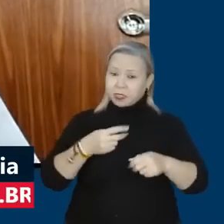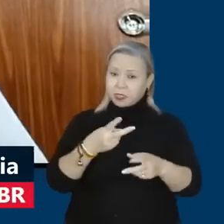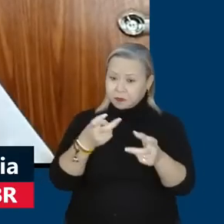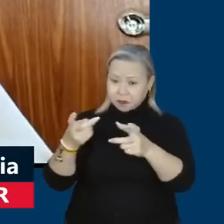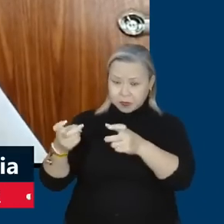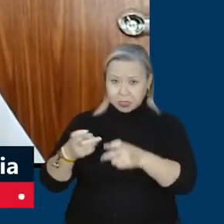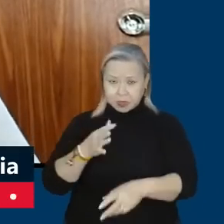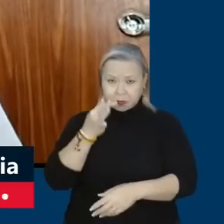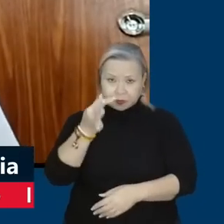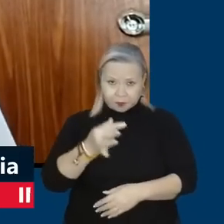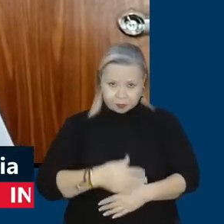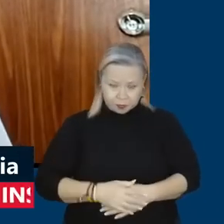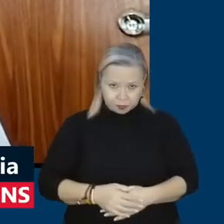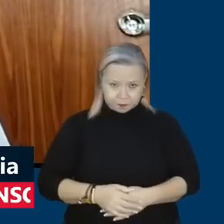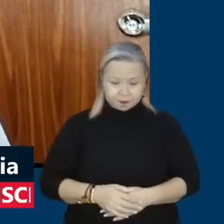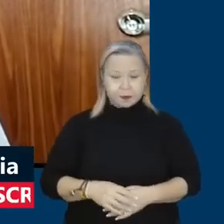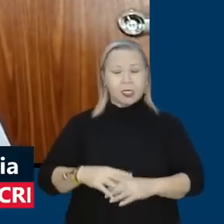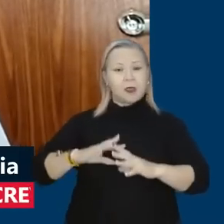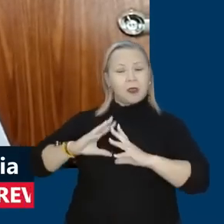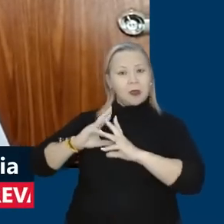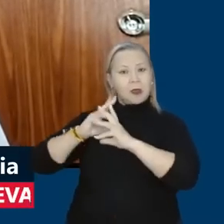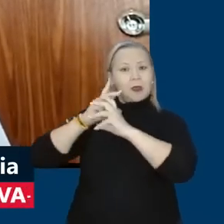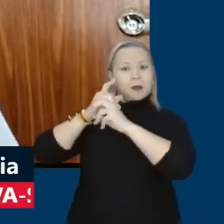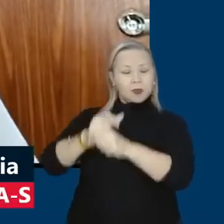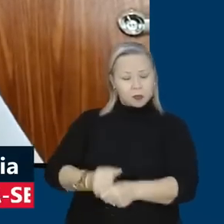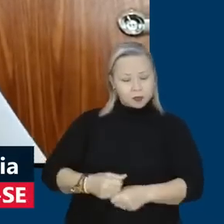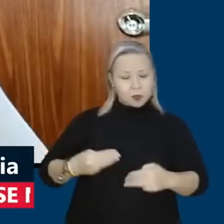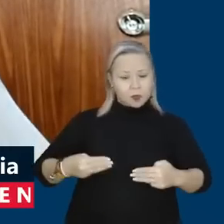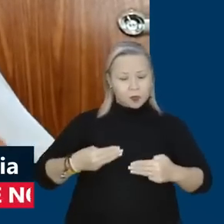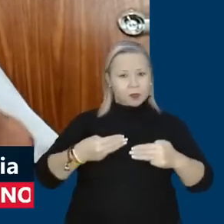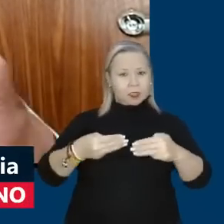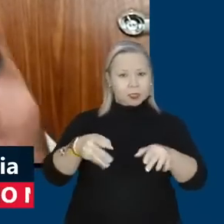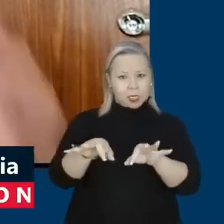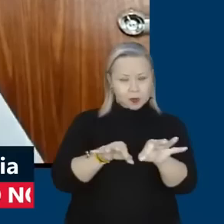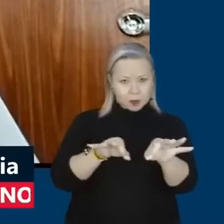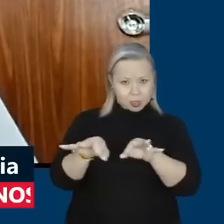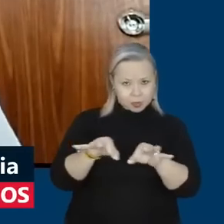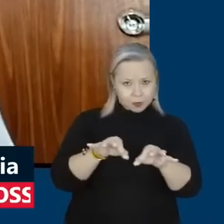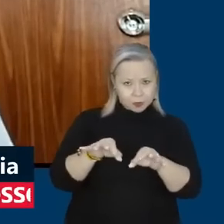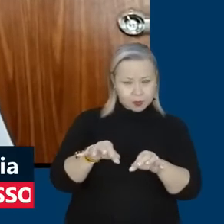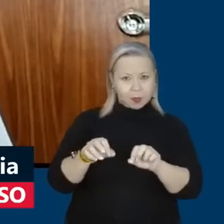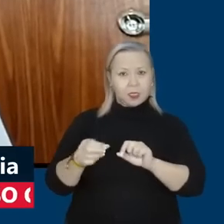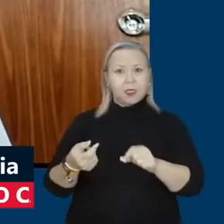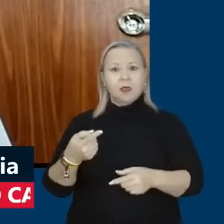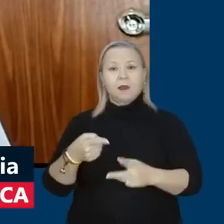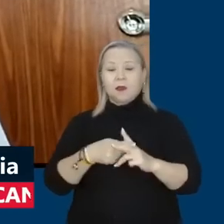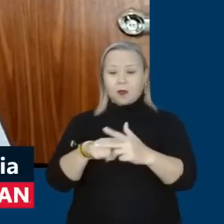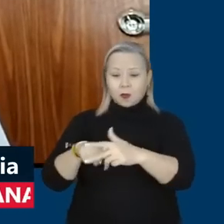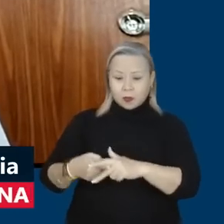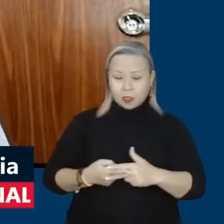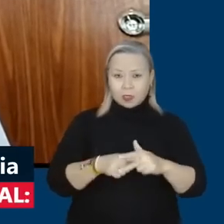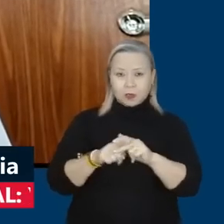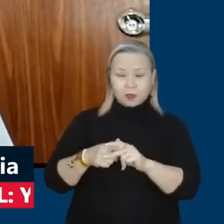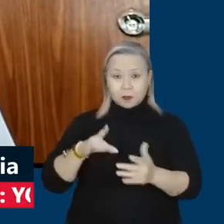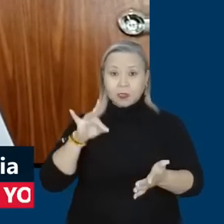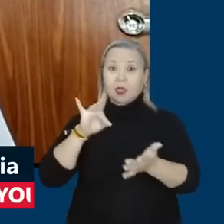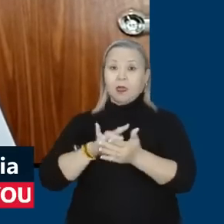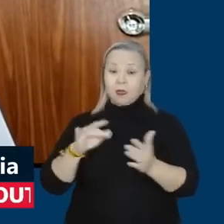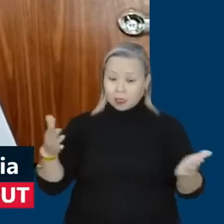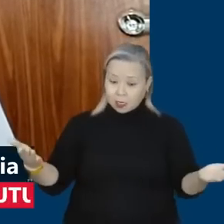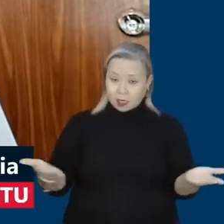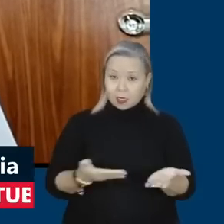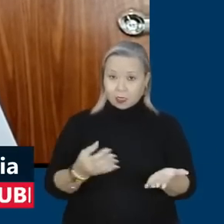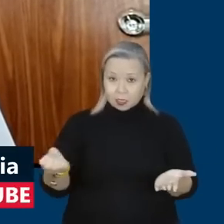nós reconstruímos o Ministério do Planejamento, nós redesenhamos a partir da realidade do século XXI,